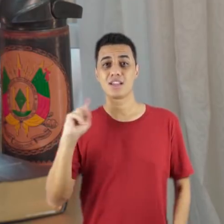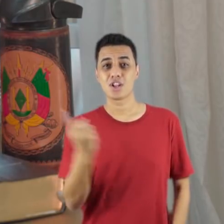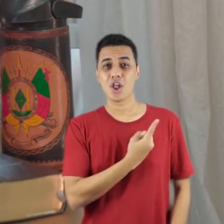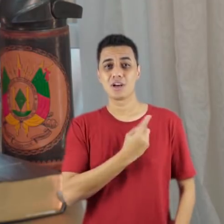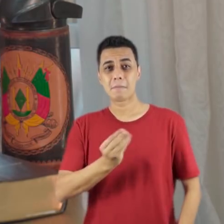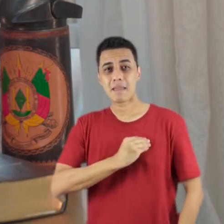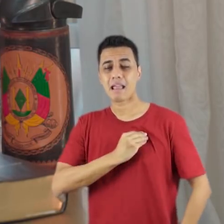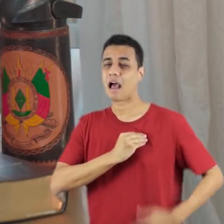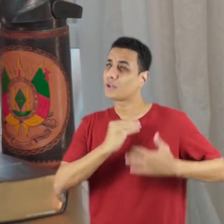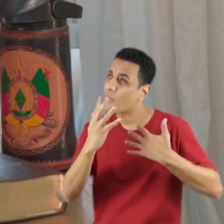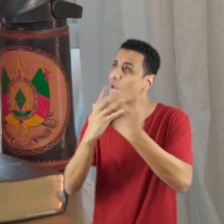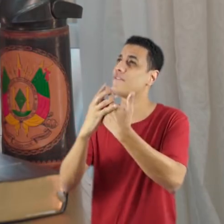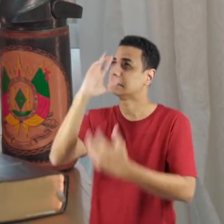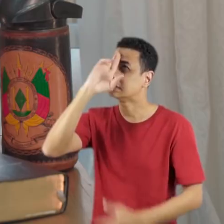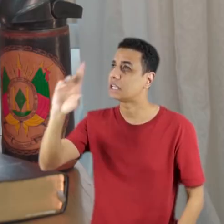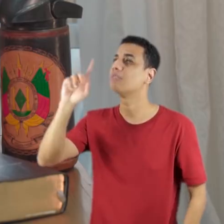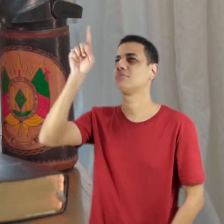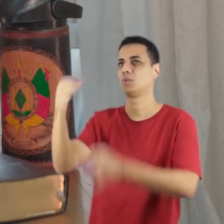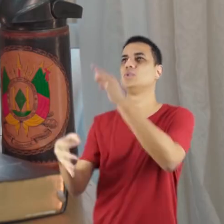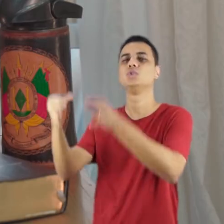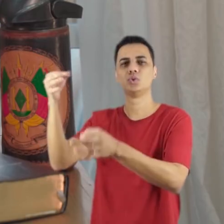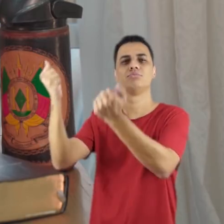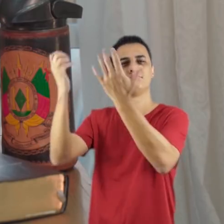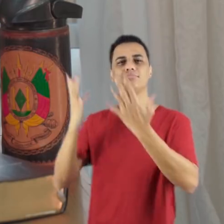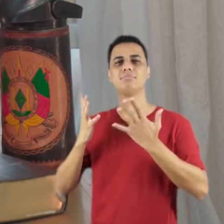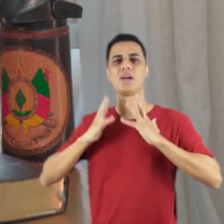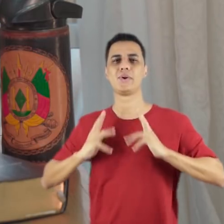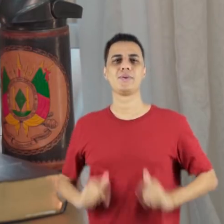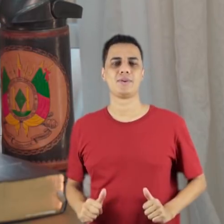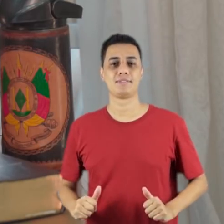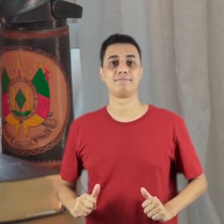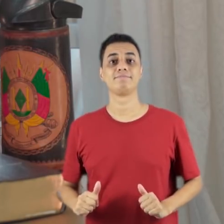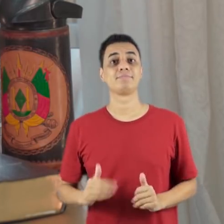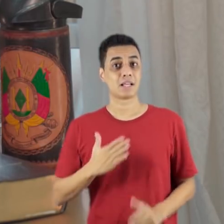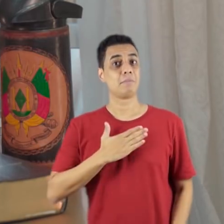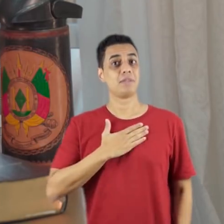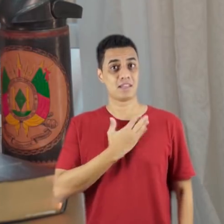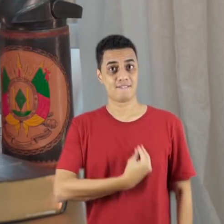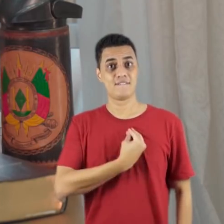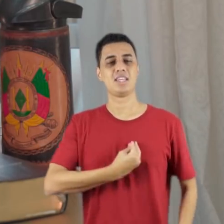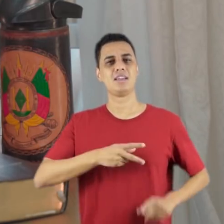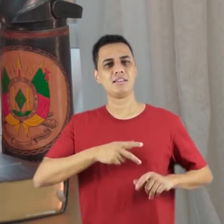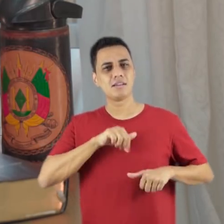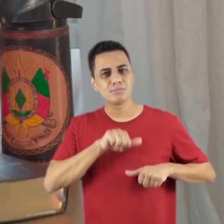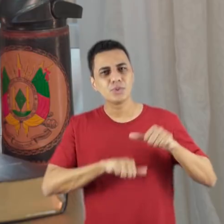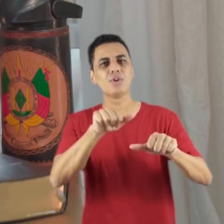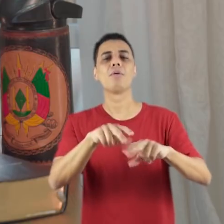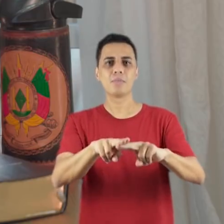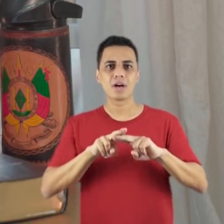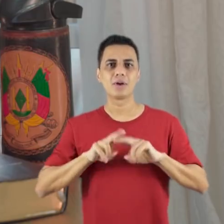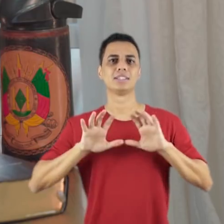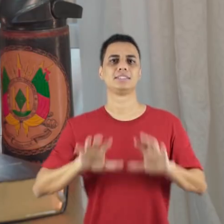nossos pecados, Ele é fiel e justo para nos perdoar e nos purificar. E sabe, foi assim que Deus começou a minha restauração de